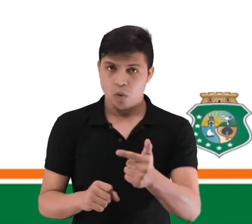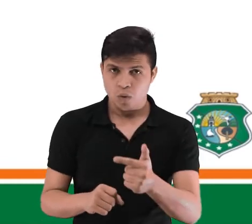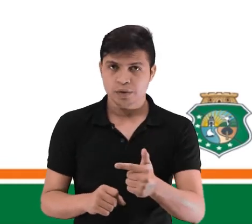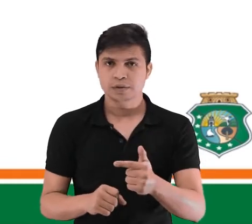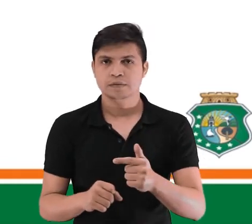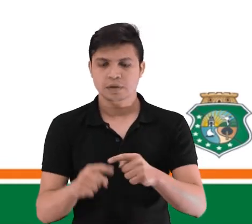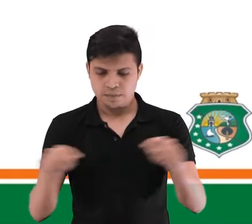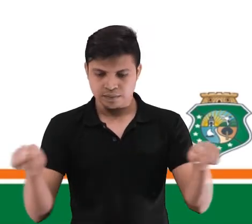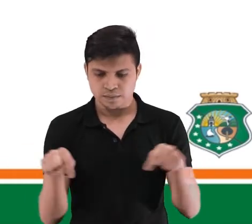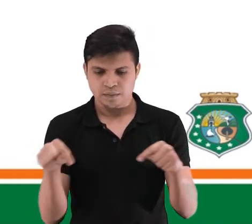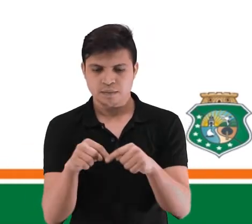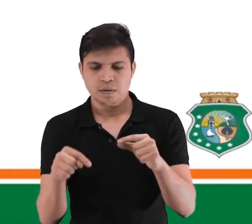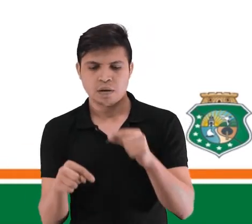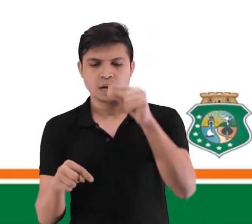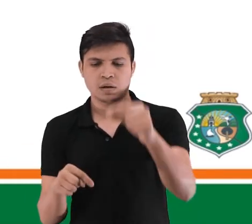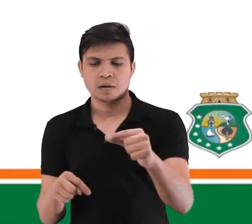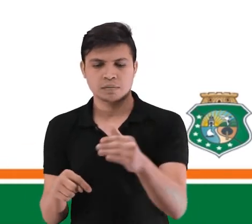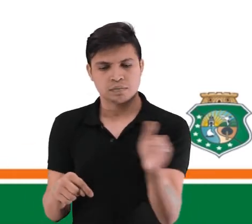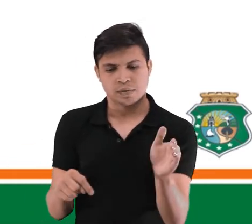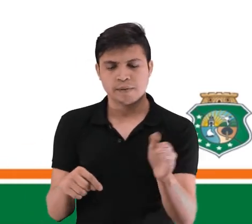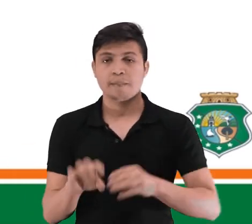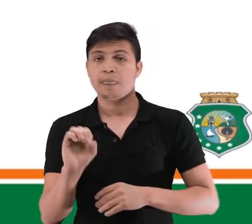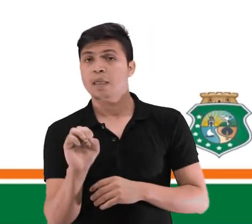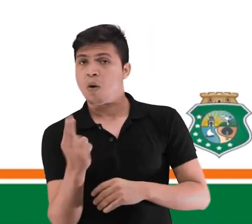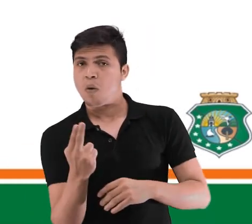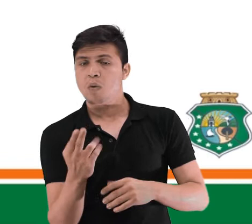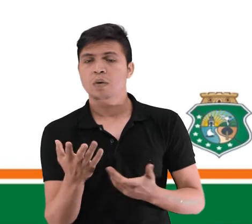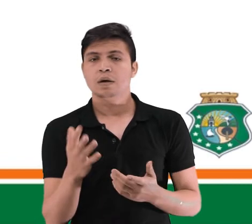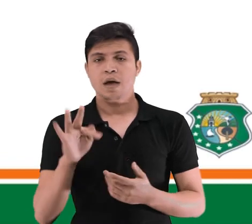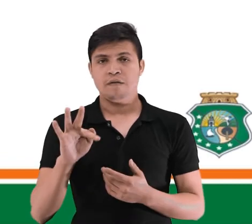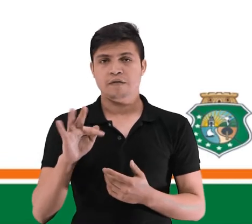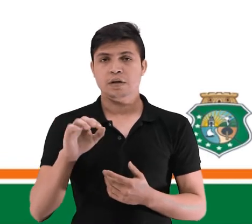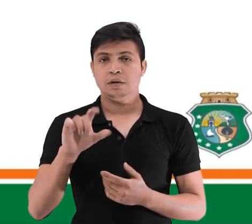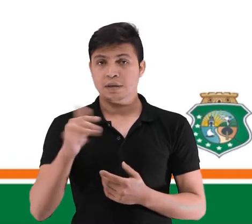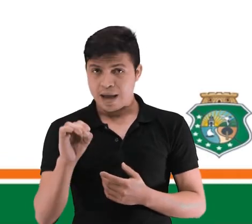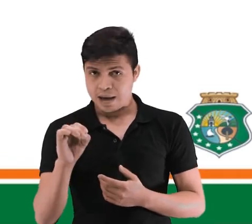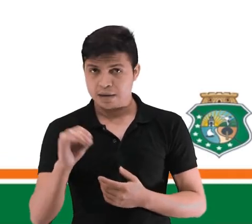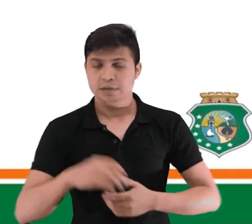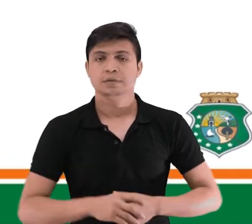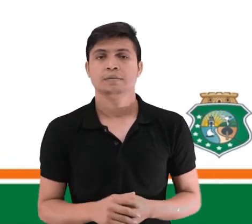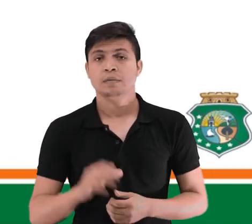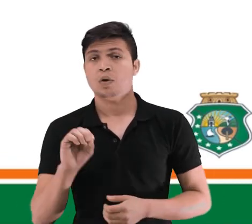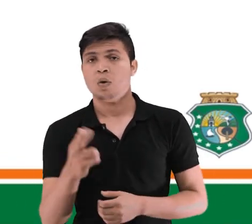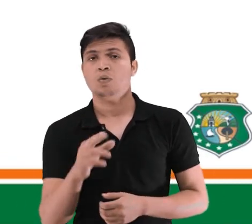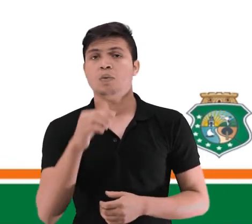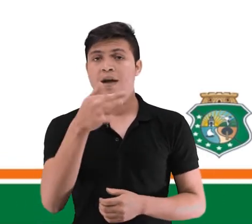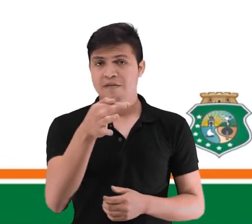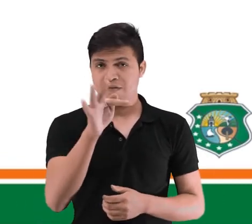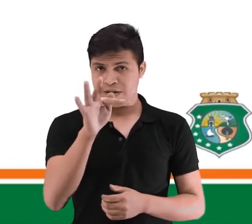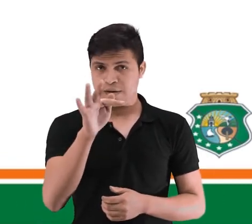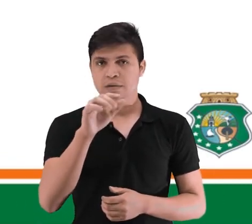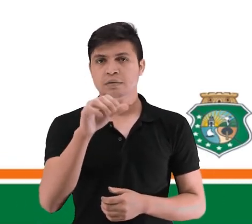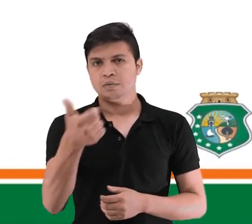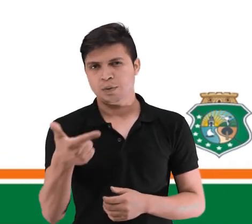na parte superior esquerda do seu teclado, ou F10 ou F12, mas